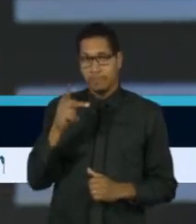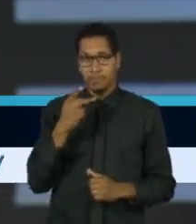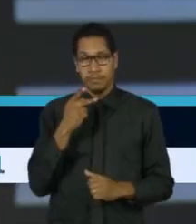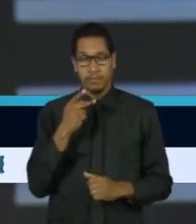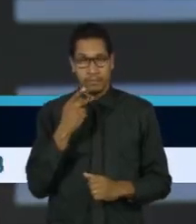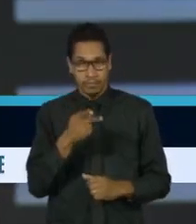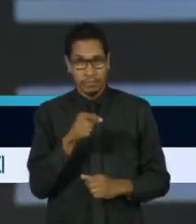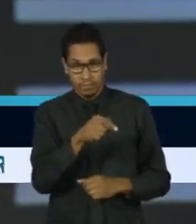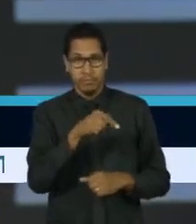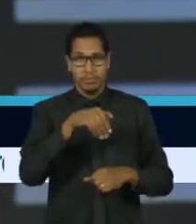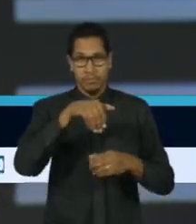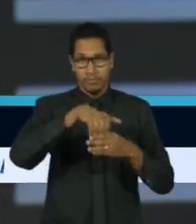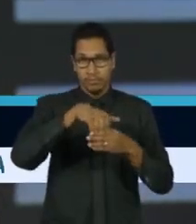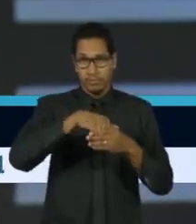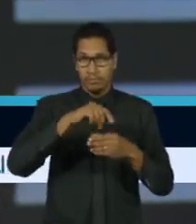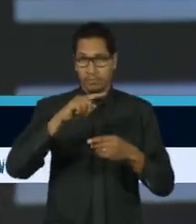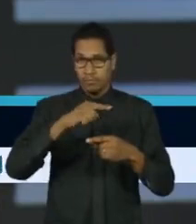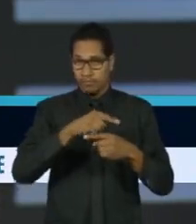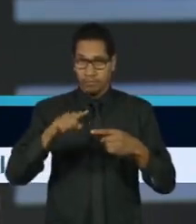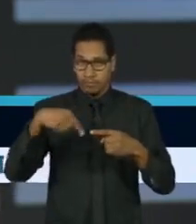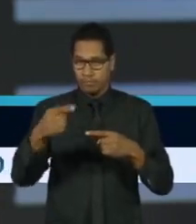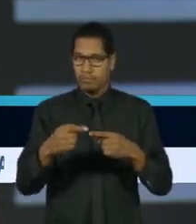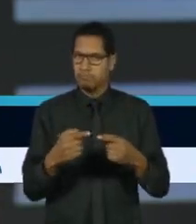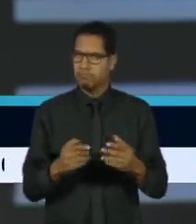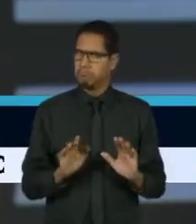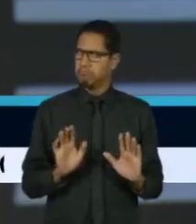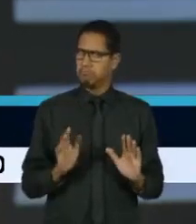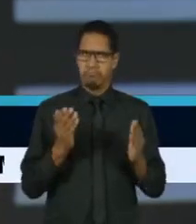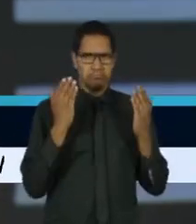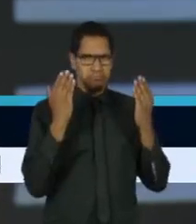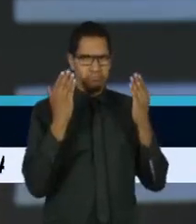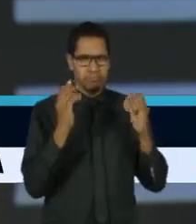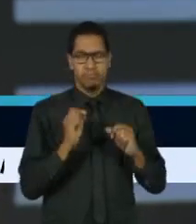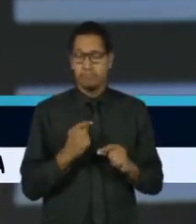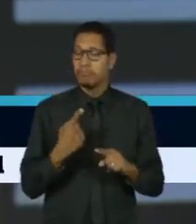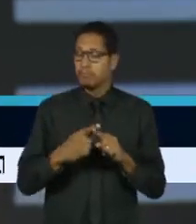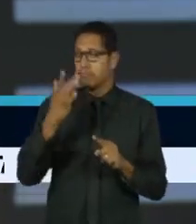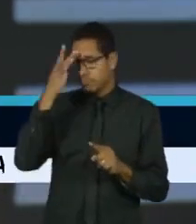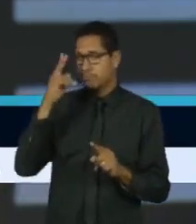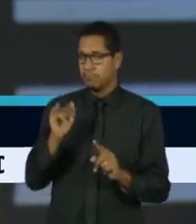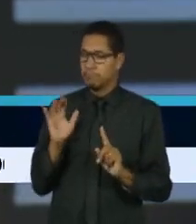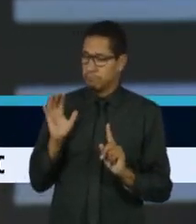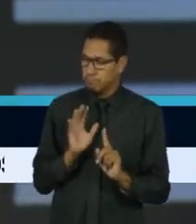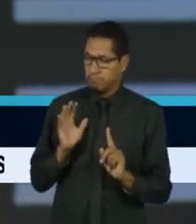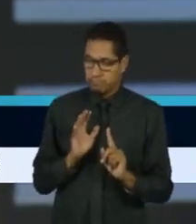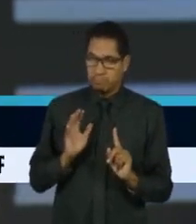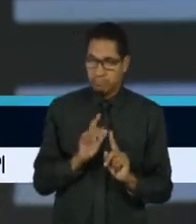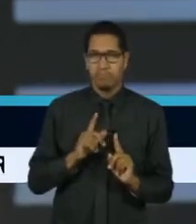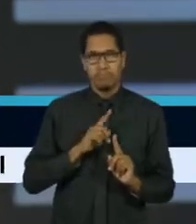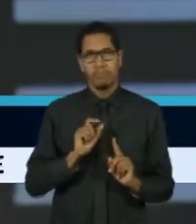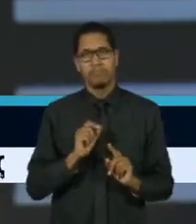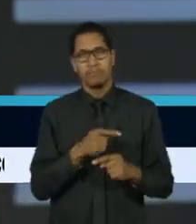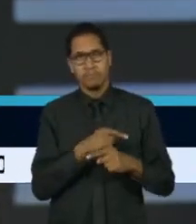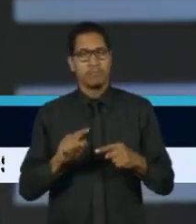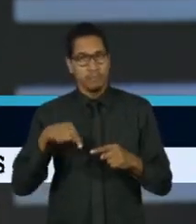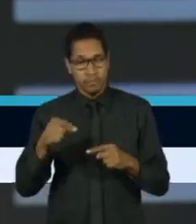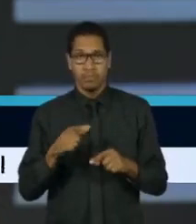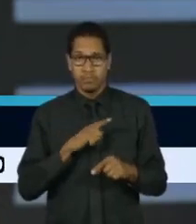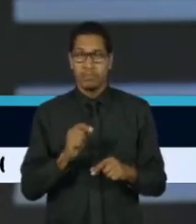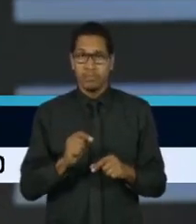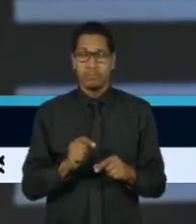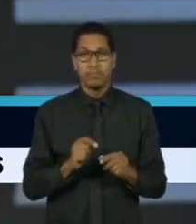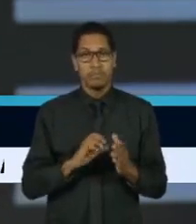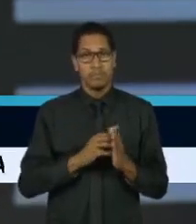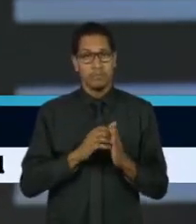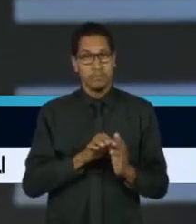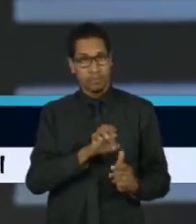vem. Eu tenho dúvida, porque amanhã continuará uma grande pressão e a semana que vem também. A oposição já falou que vai obstruir